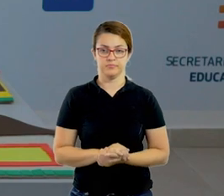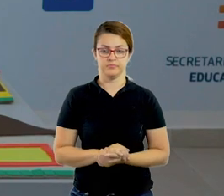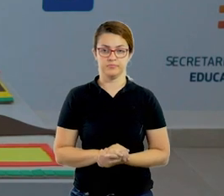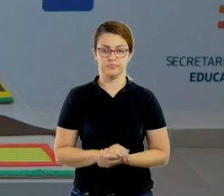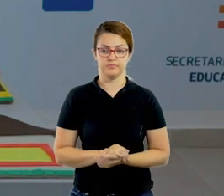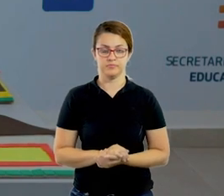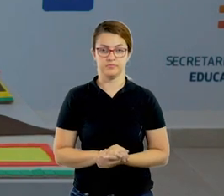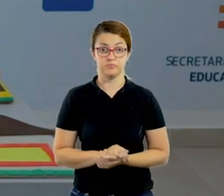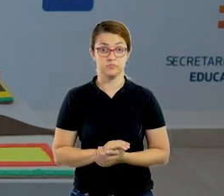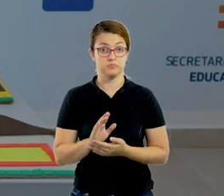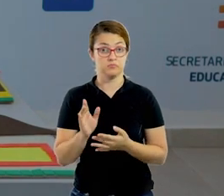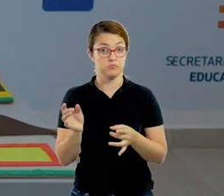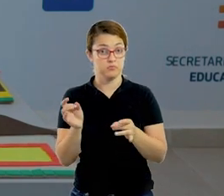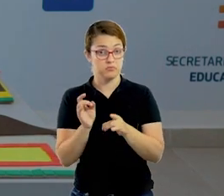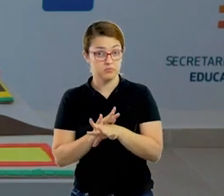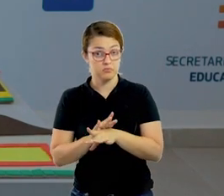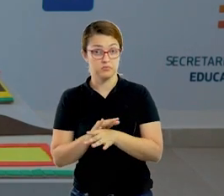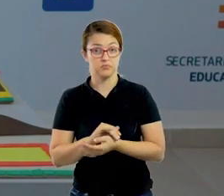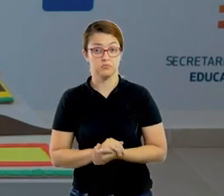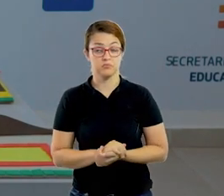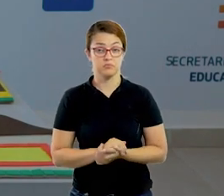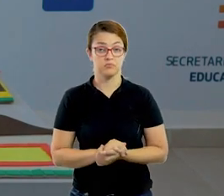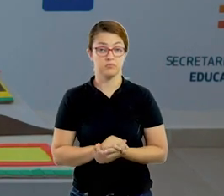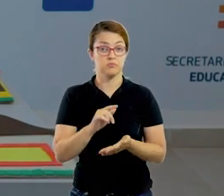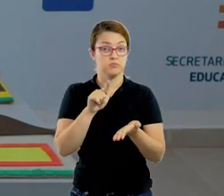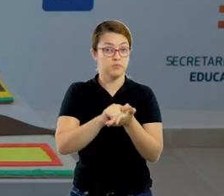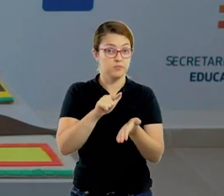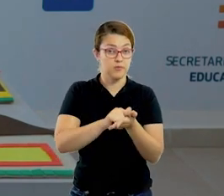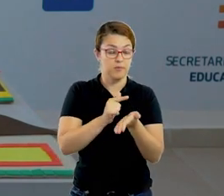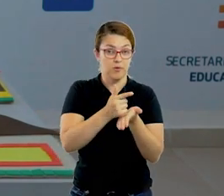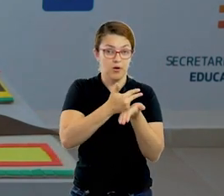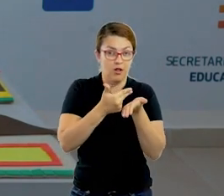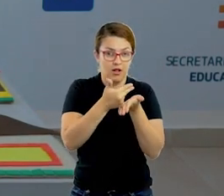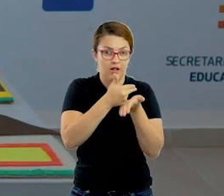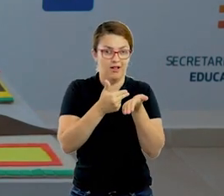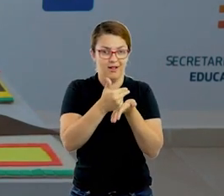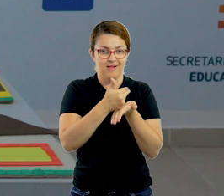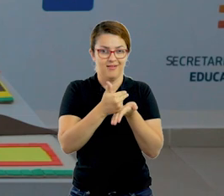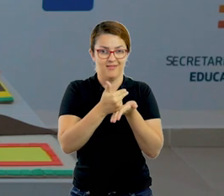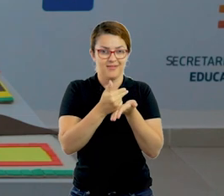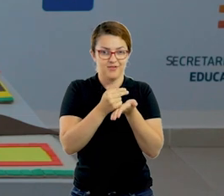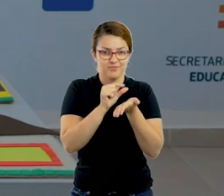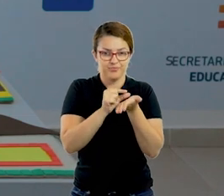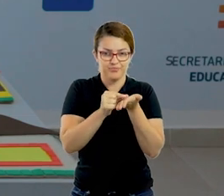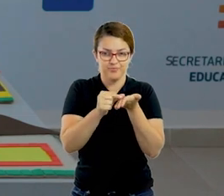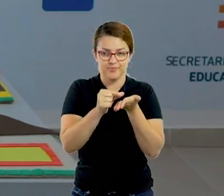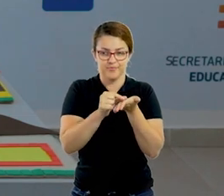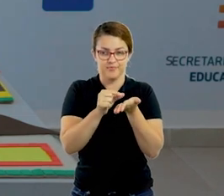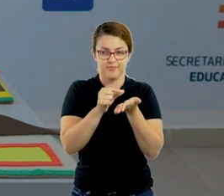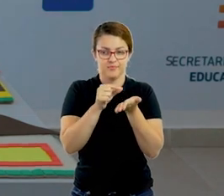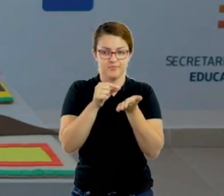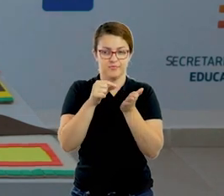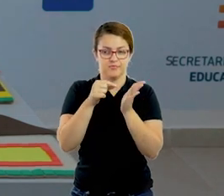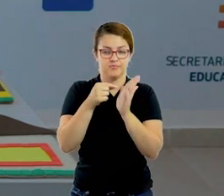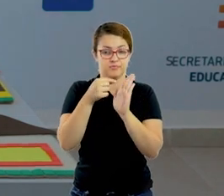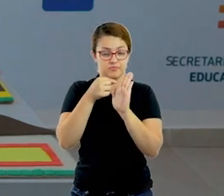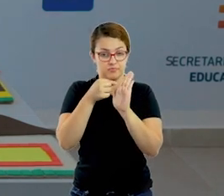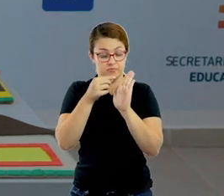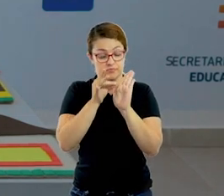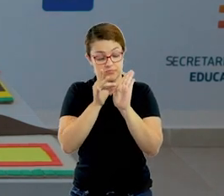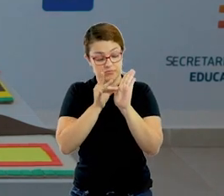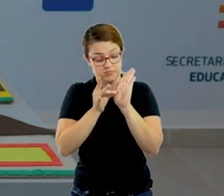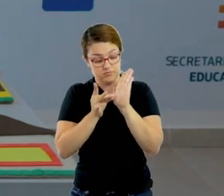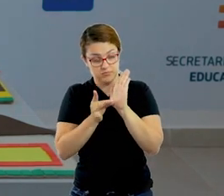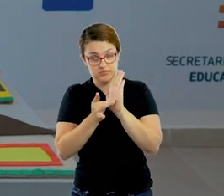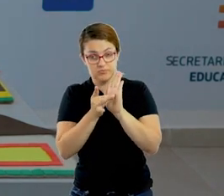muito. Feito isso, eu vou trabalhar com os meus papéis picados. Vou passar cola